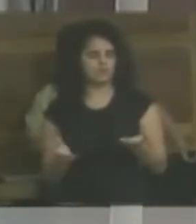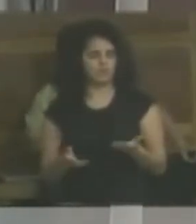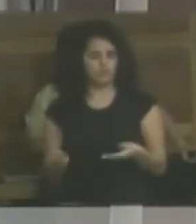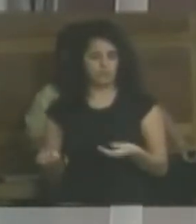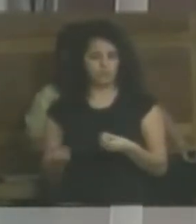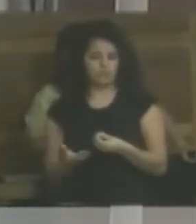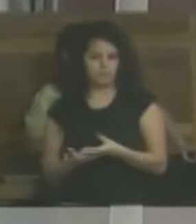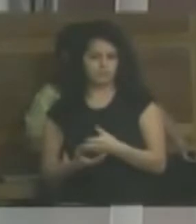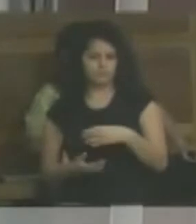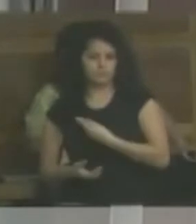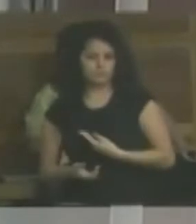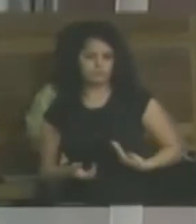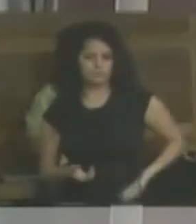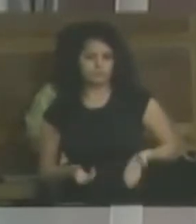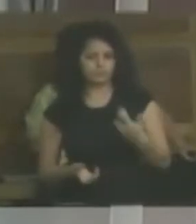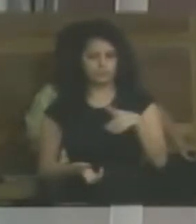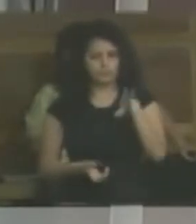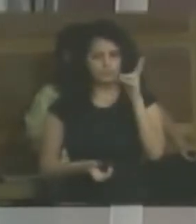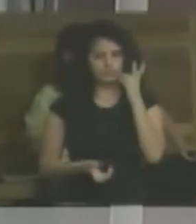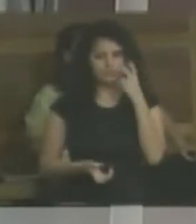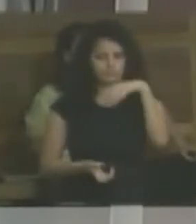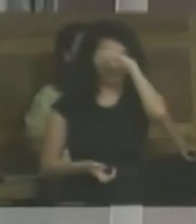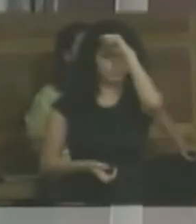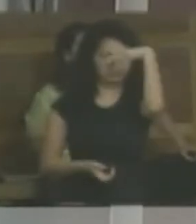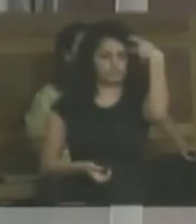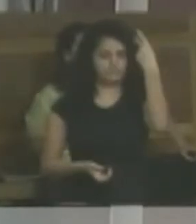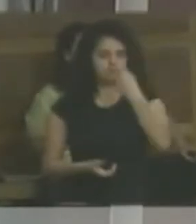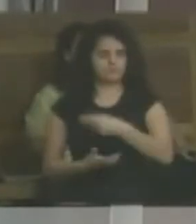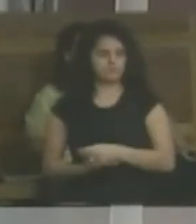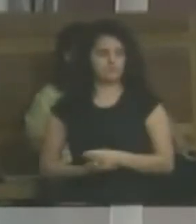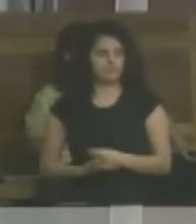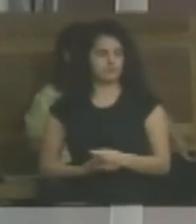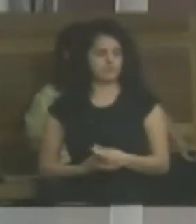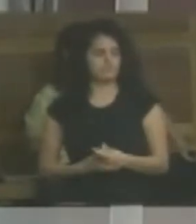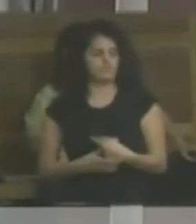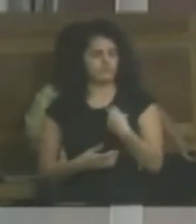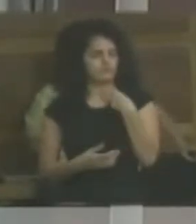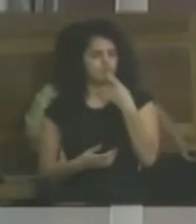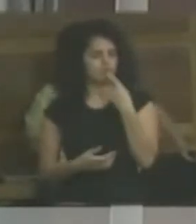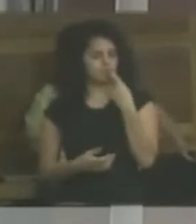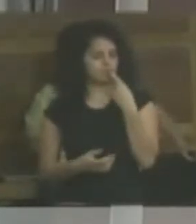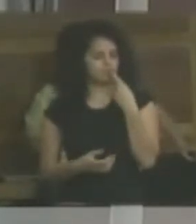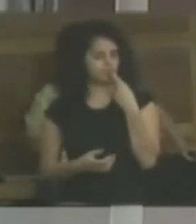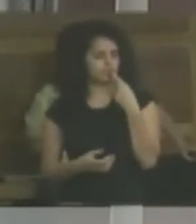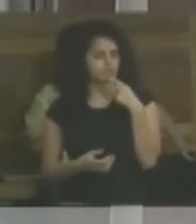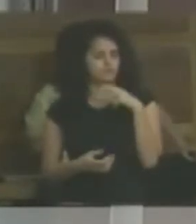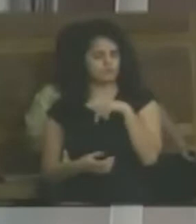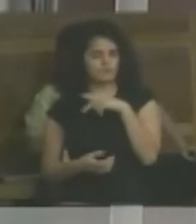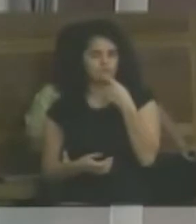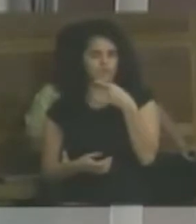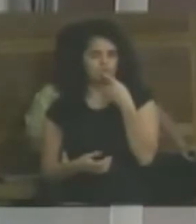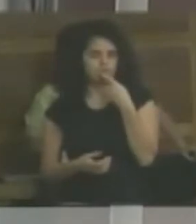né, ex-vereadores, ex-prefeito. E aí, eu vou um pouquinho aqui na sua fala, amigo.